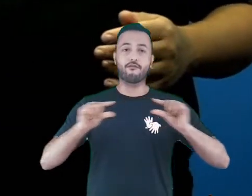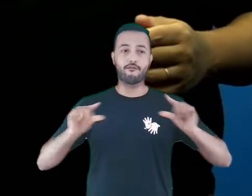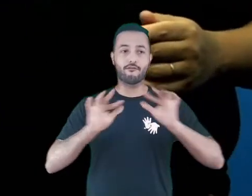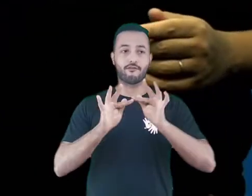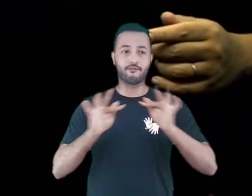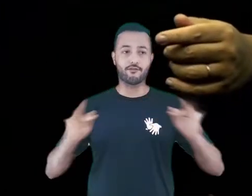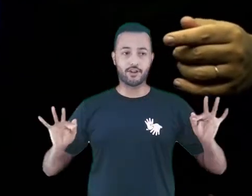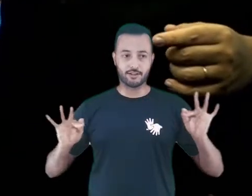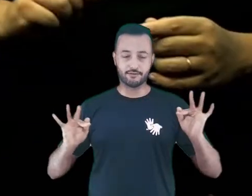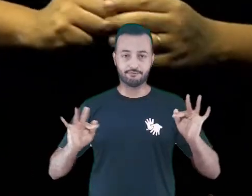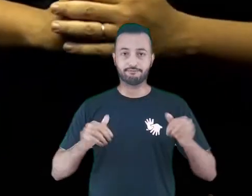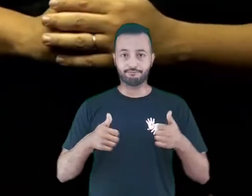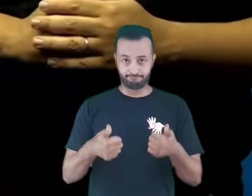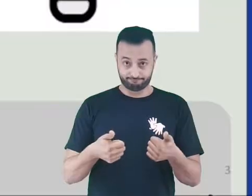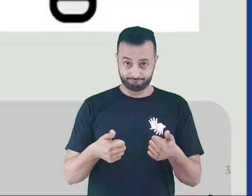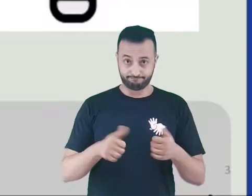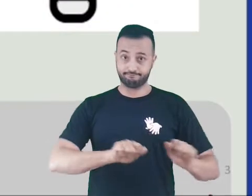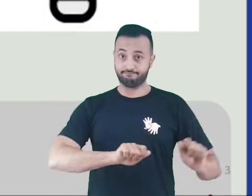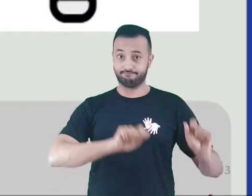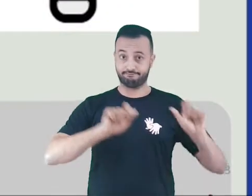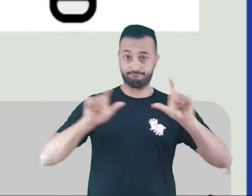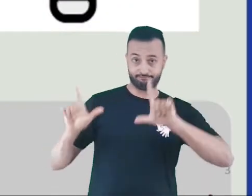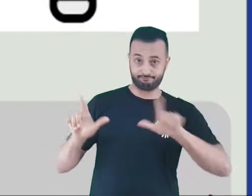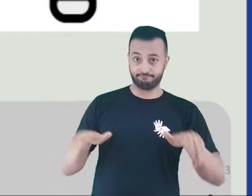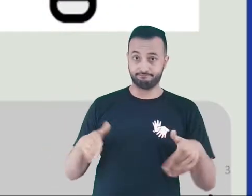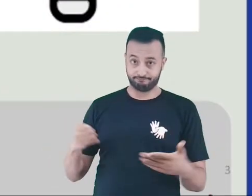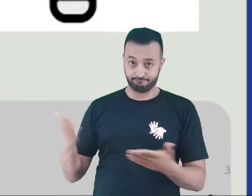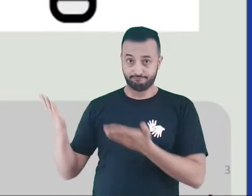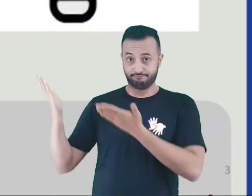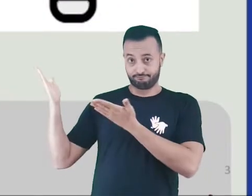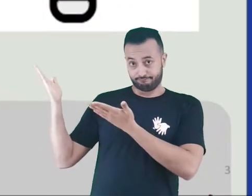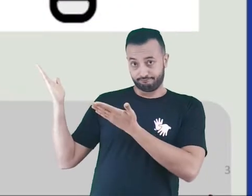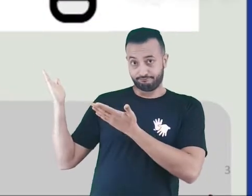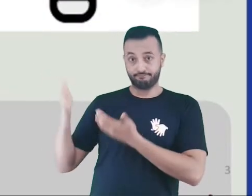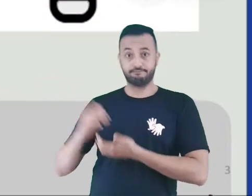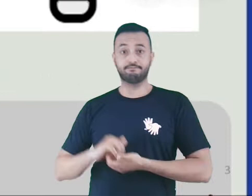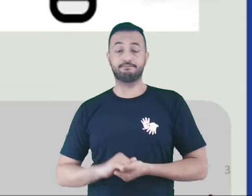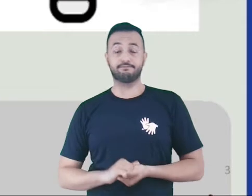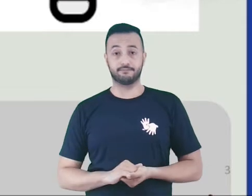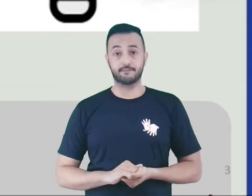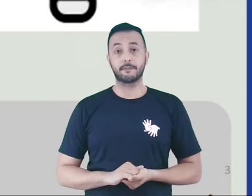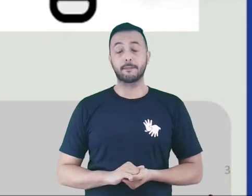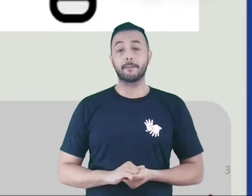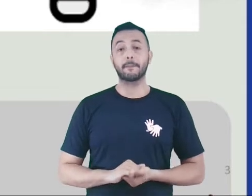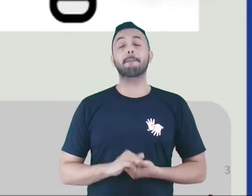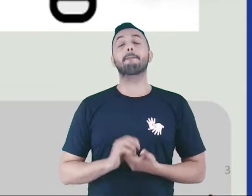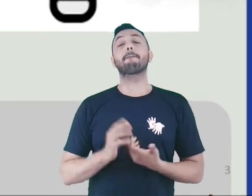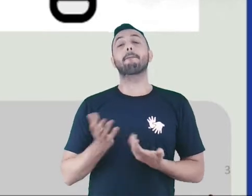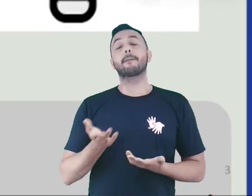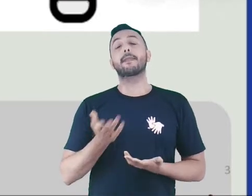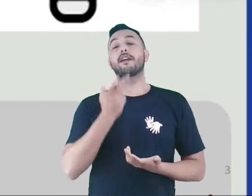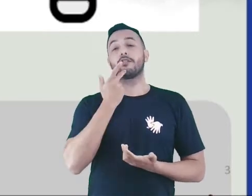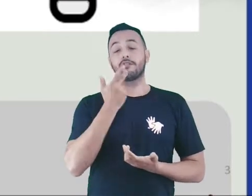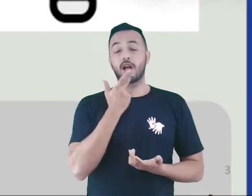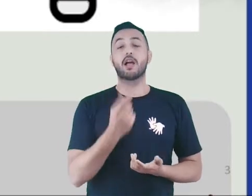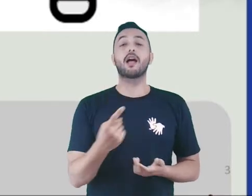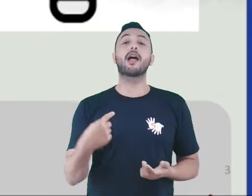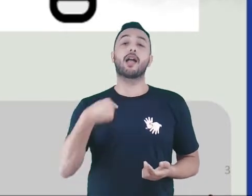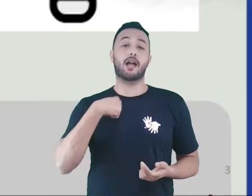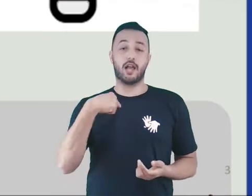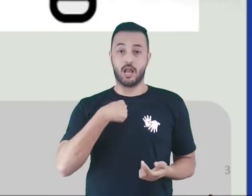bom? Vou colocar na tela agora para vocês compreender melhor. Quando a gente diz